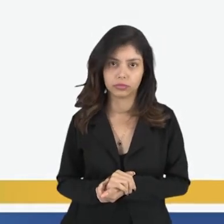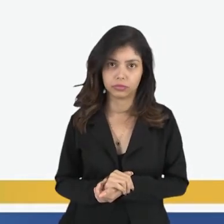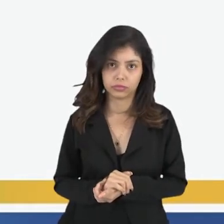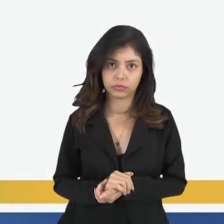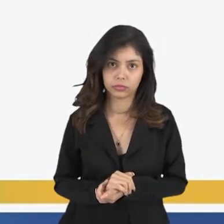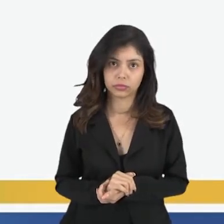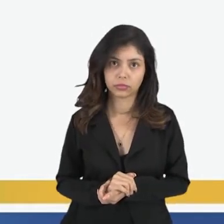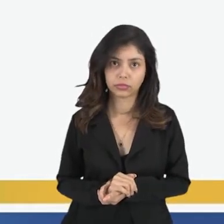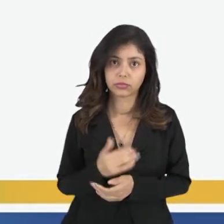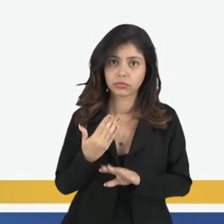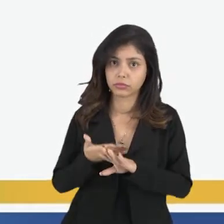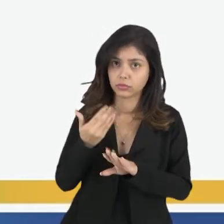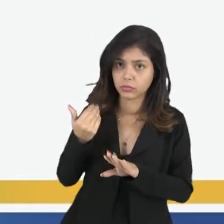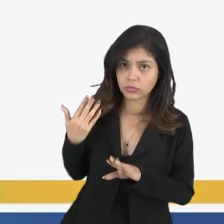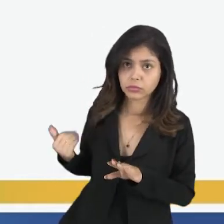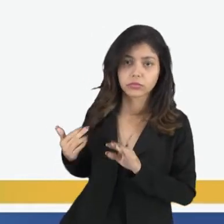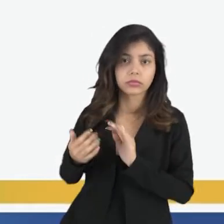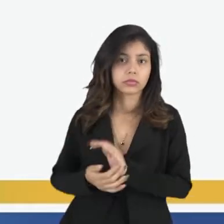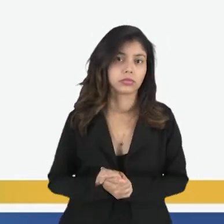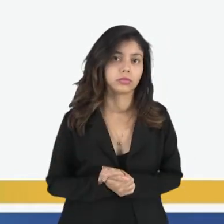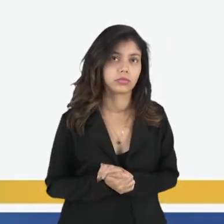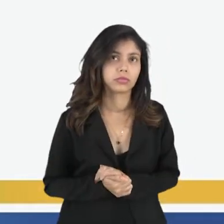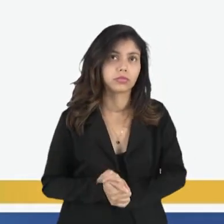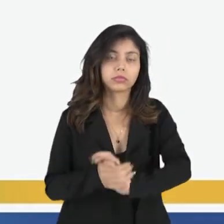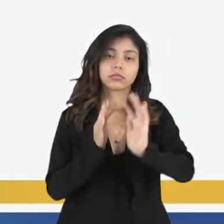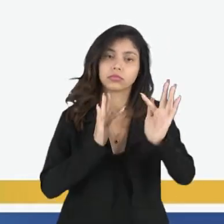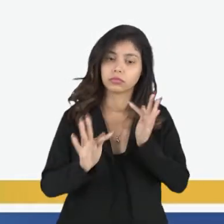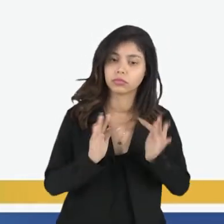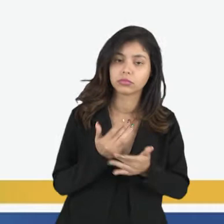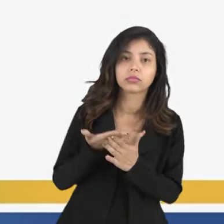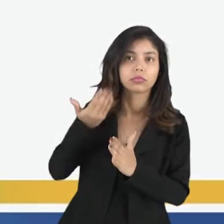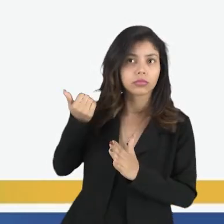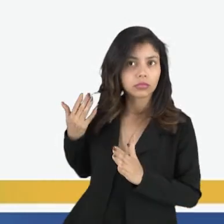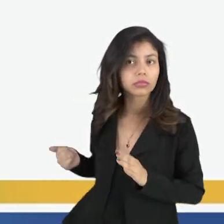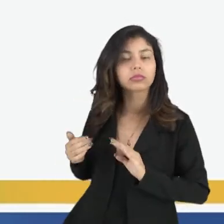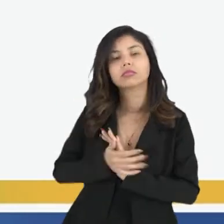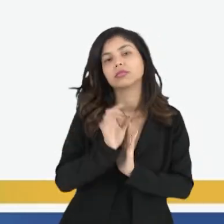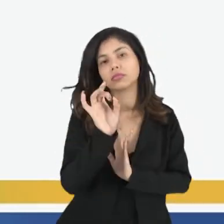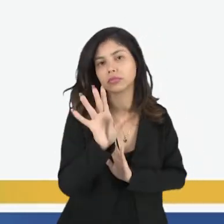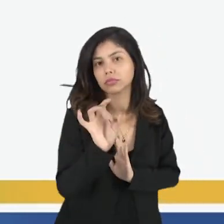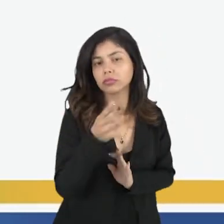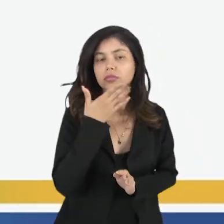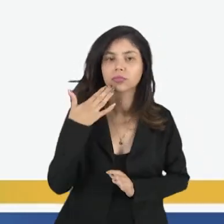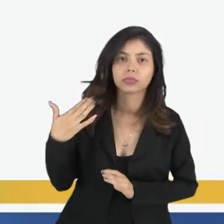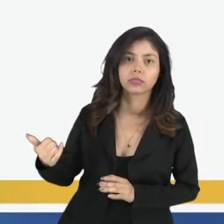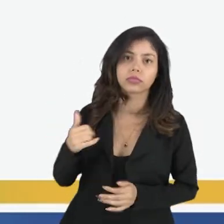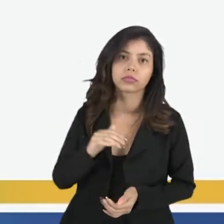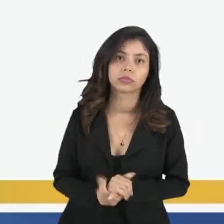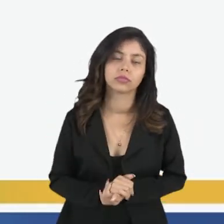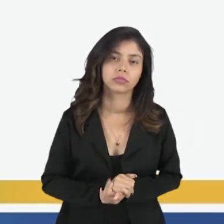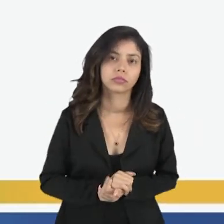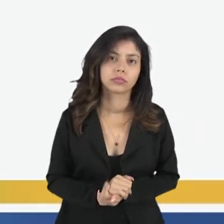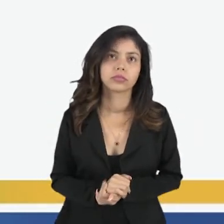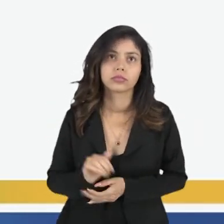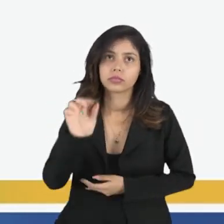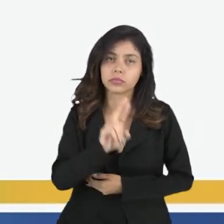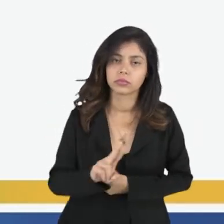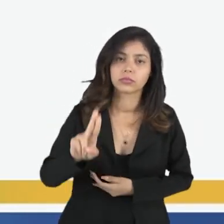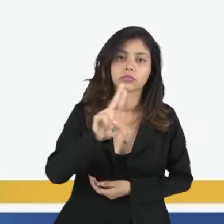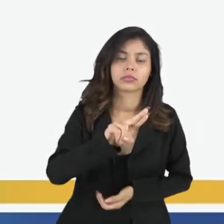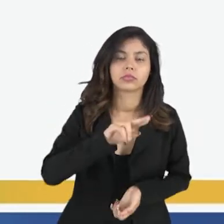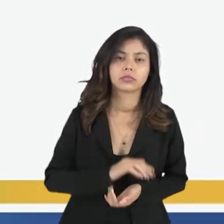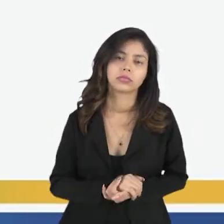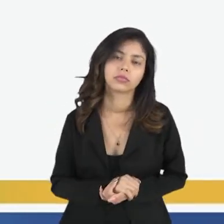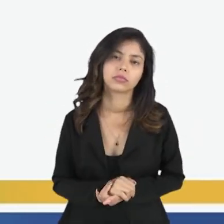da situação anterior, do físico anterior, né? Só que a melhoria que ele fez foi a